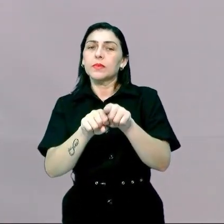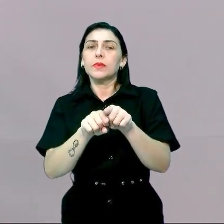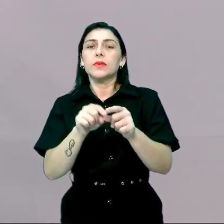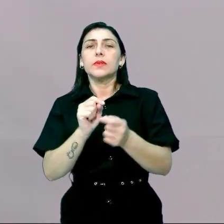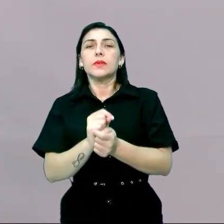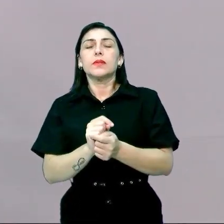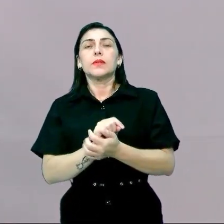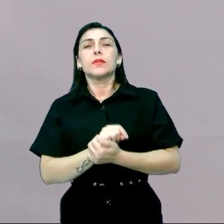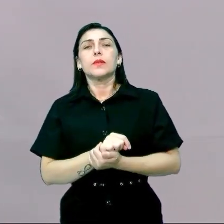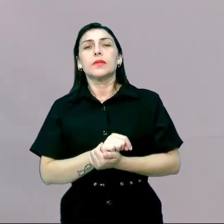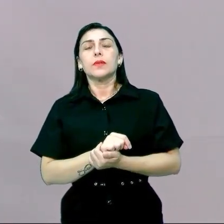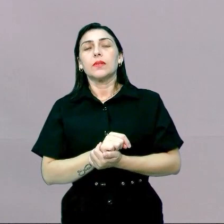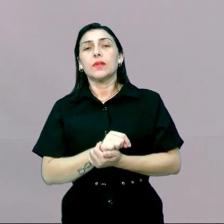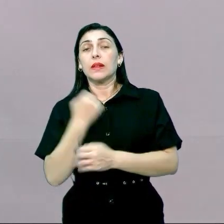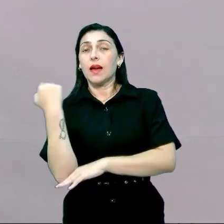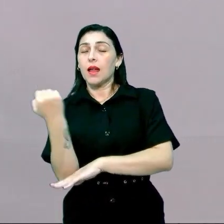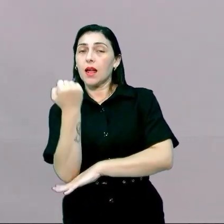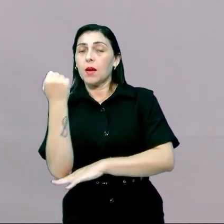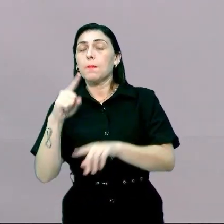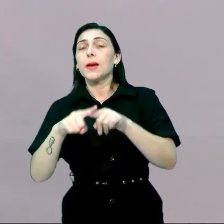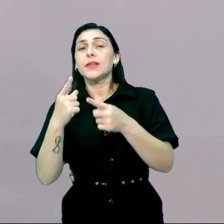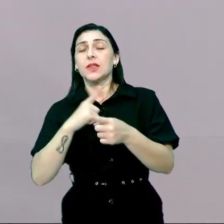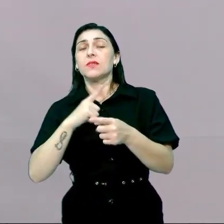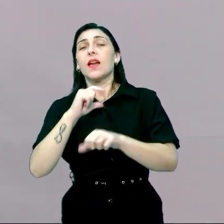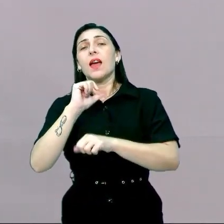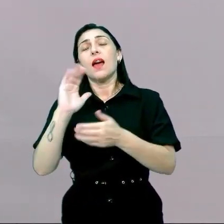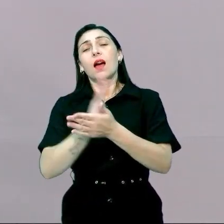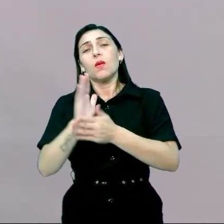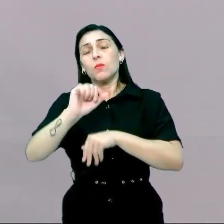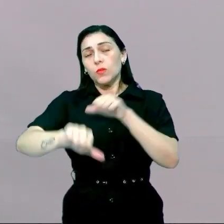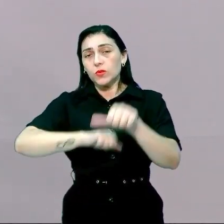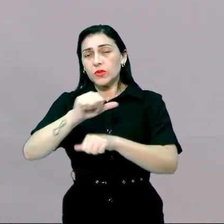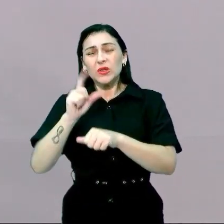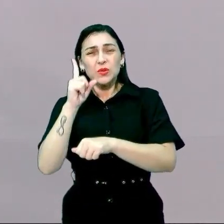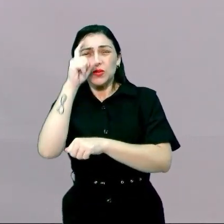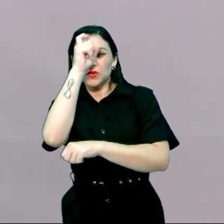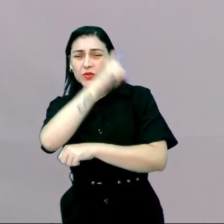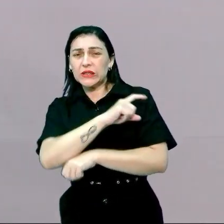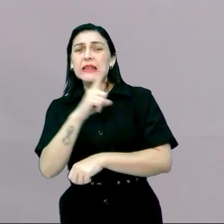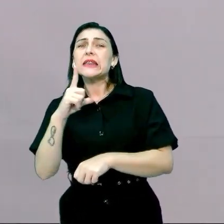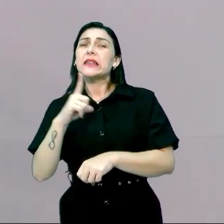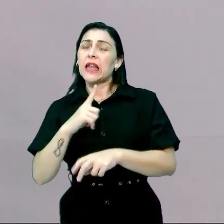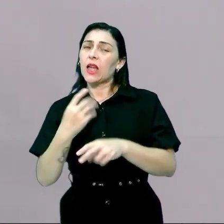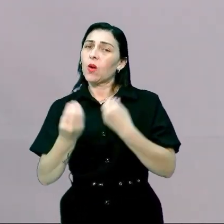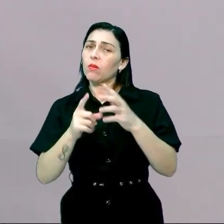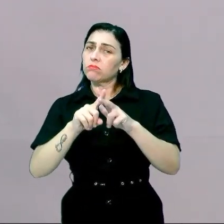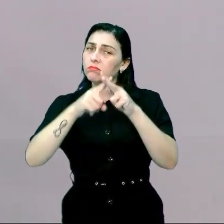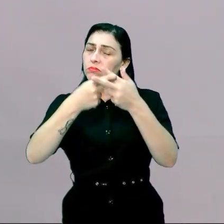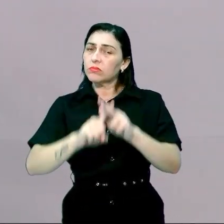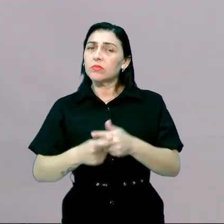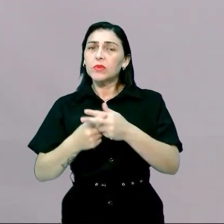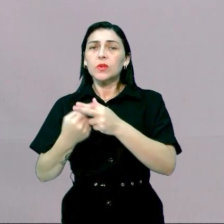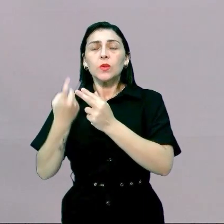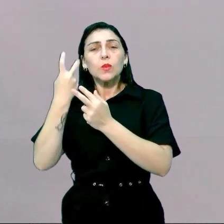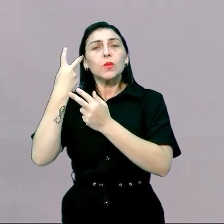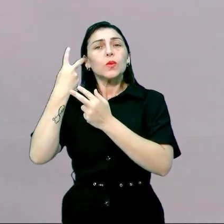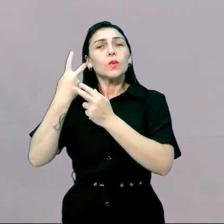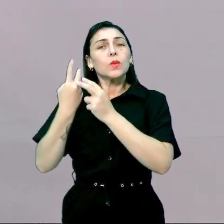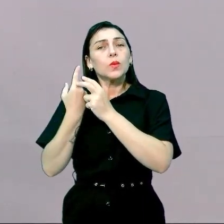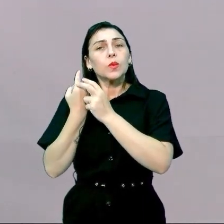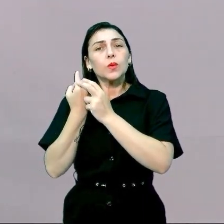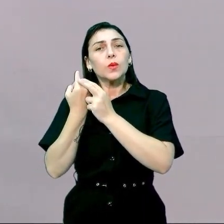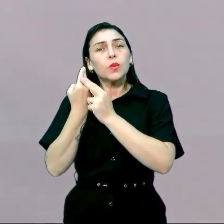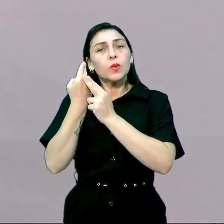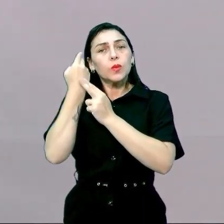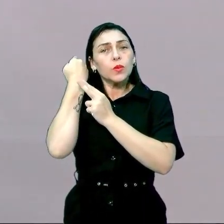são considerados aí graves, mas se tiver alguma alteração dificultando o ouvido, tem como corrigir cirurgicamente. Mas a partir do